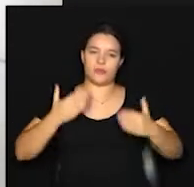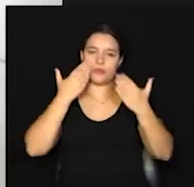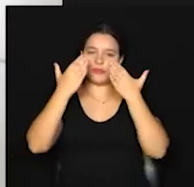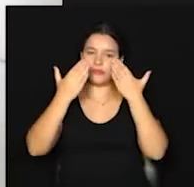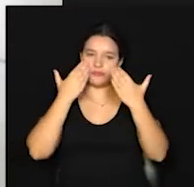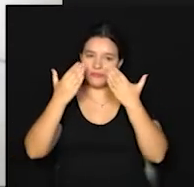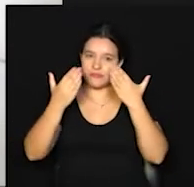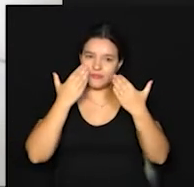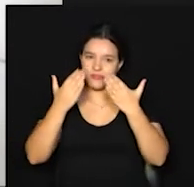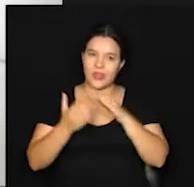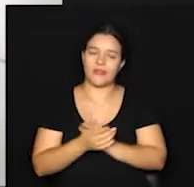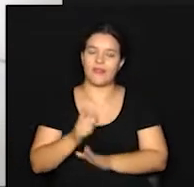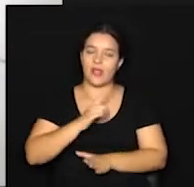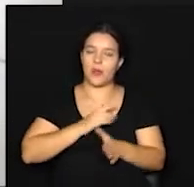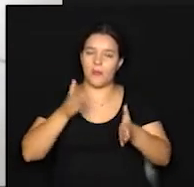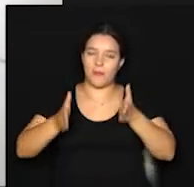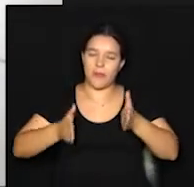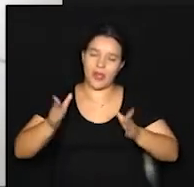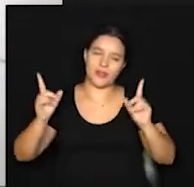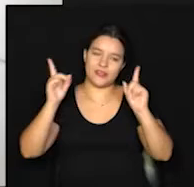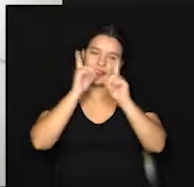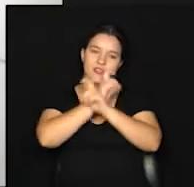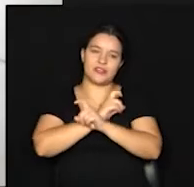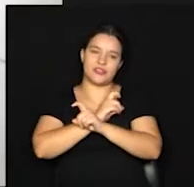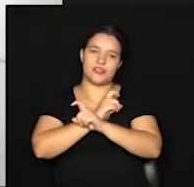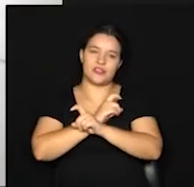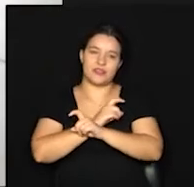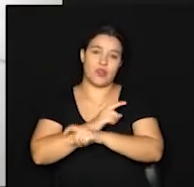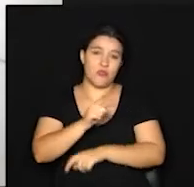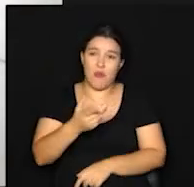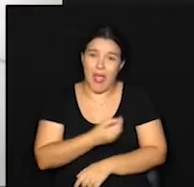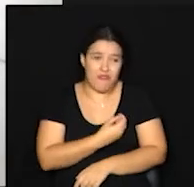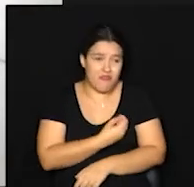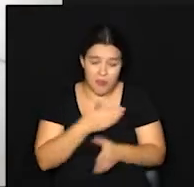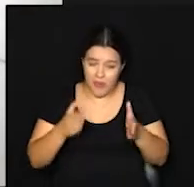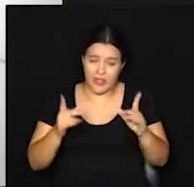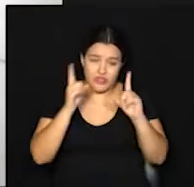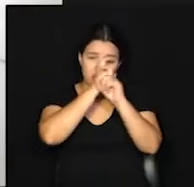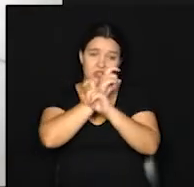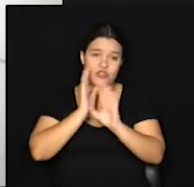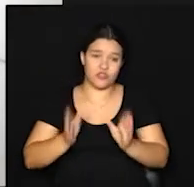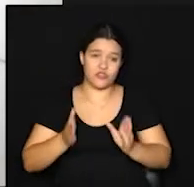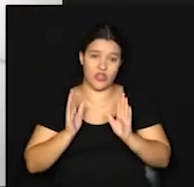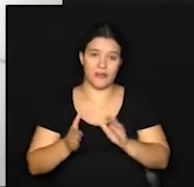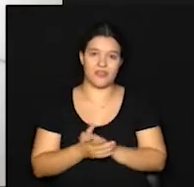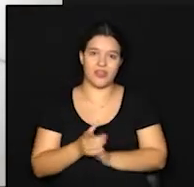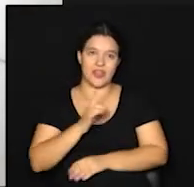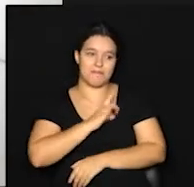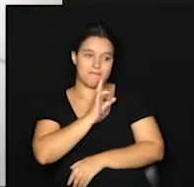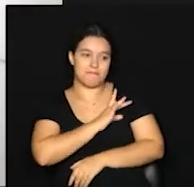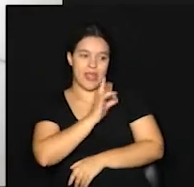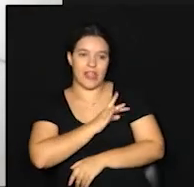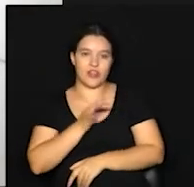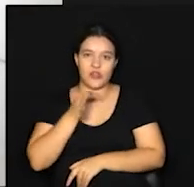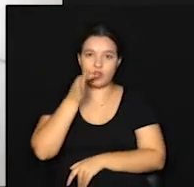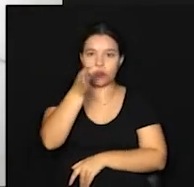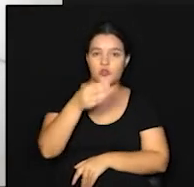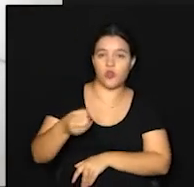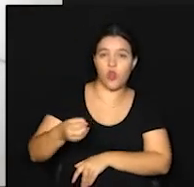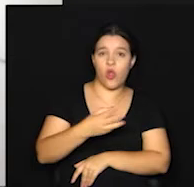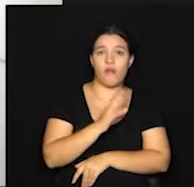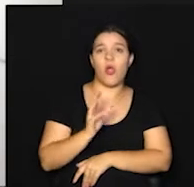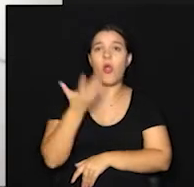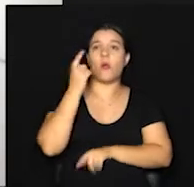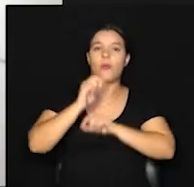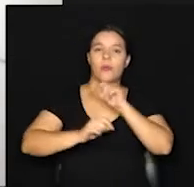existir um período difícil, mas você já está enfrentando um período difícil. Às vezes a pessoa tem medo do novo, que pode acontecer, mas